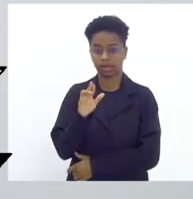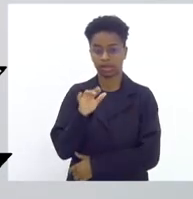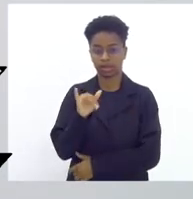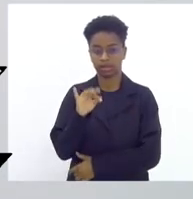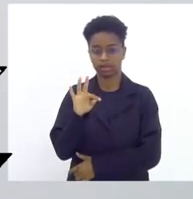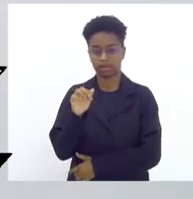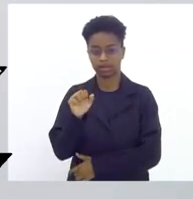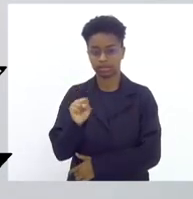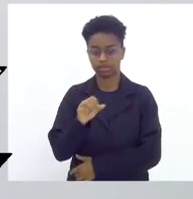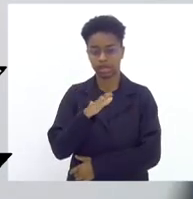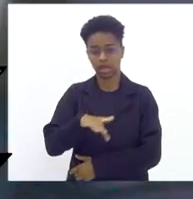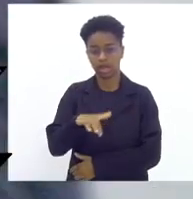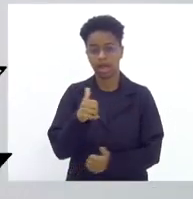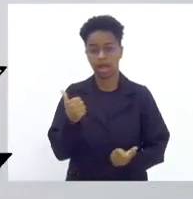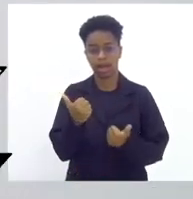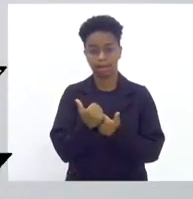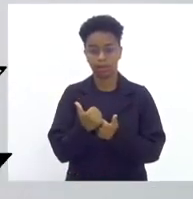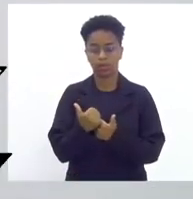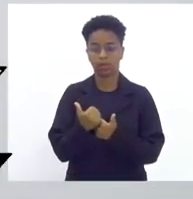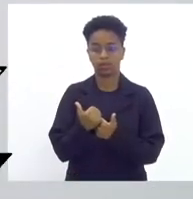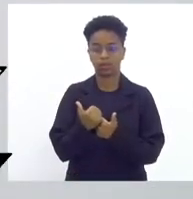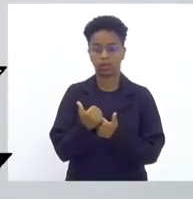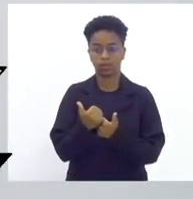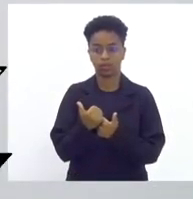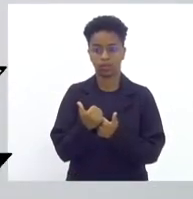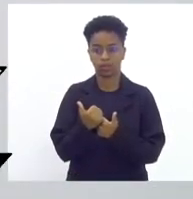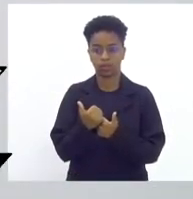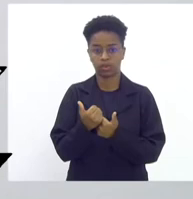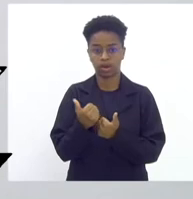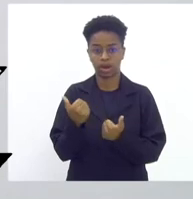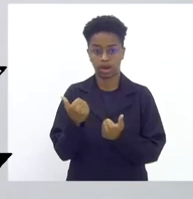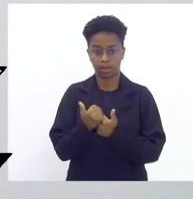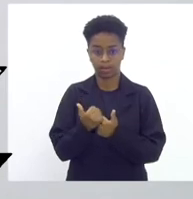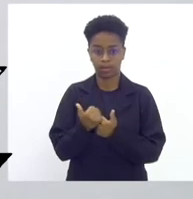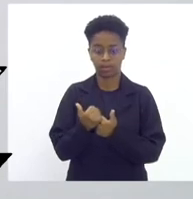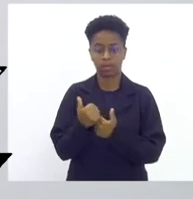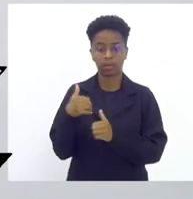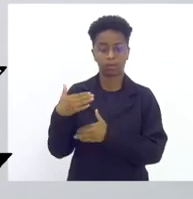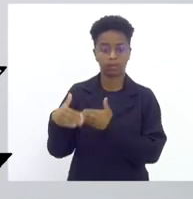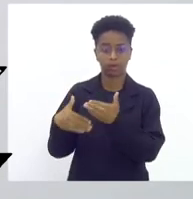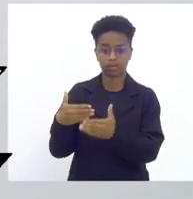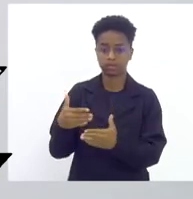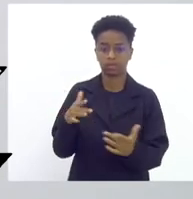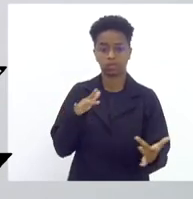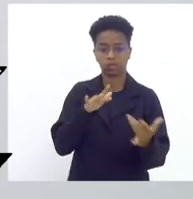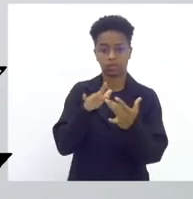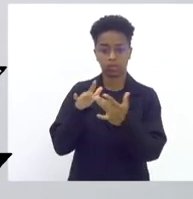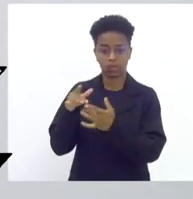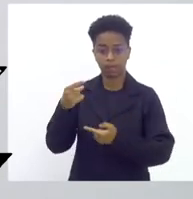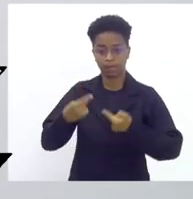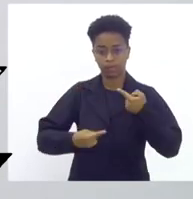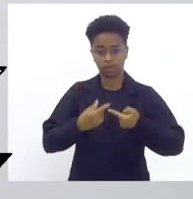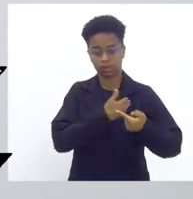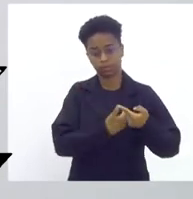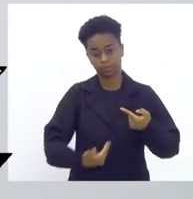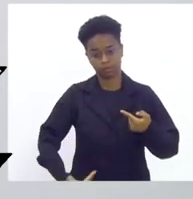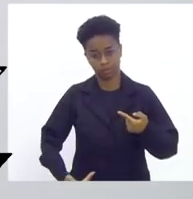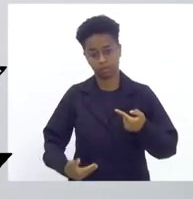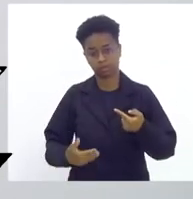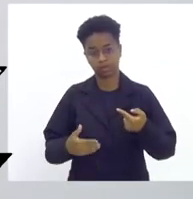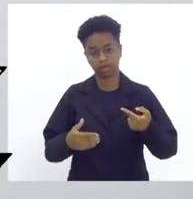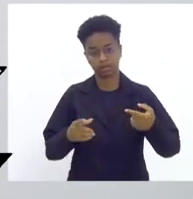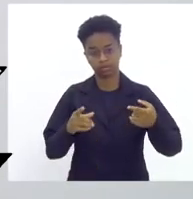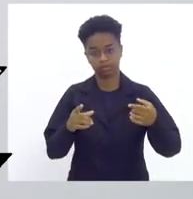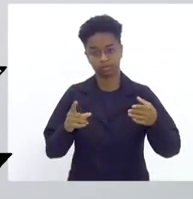de Janeiro na área de apoio o processo de apoio no processo de acesso à políticas públicas de inserção de pessoas em situações